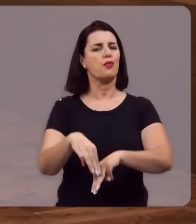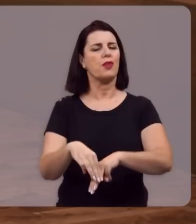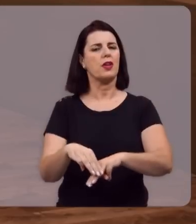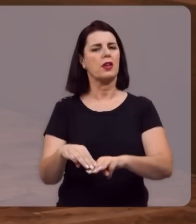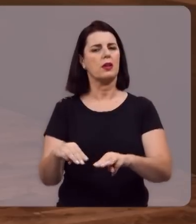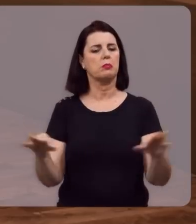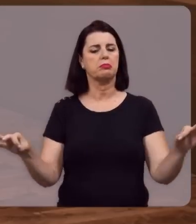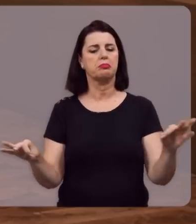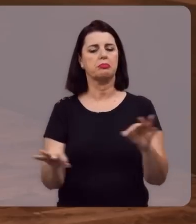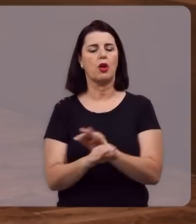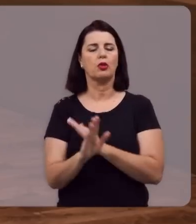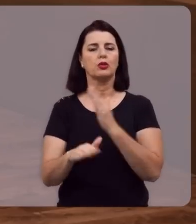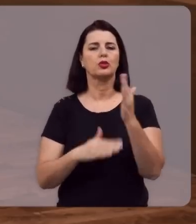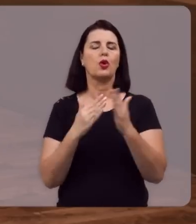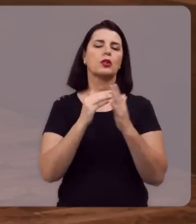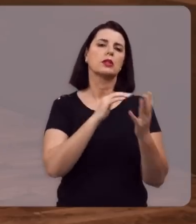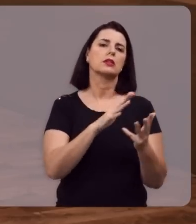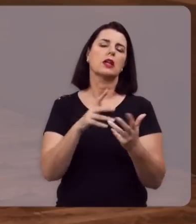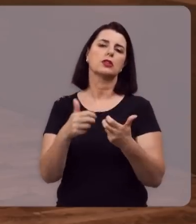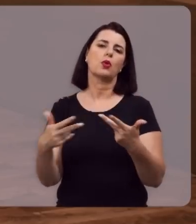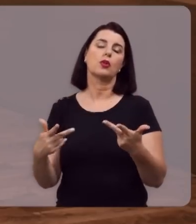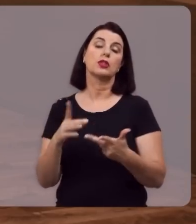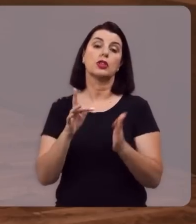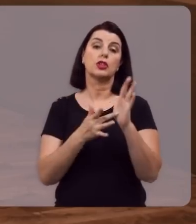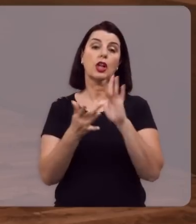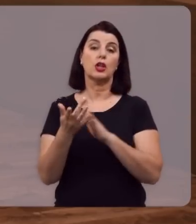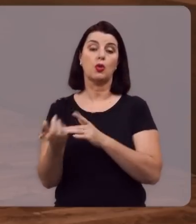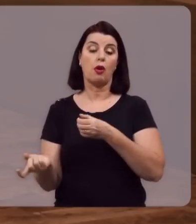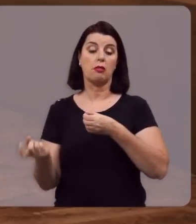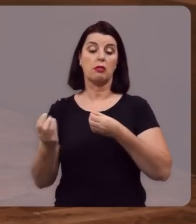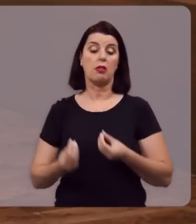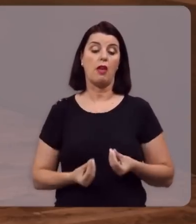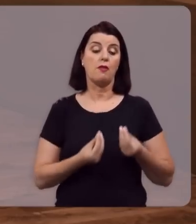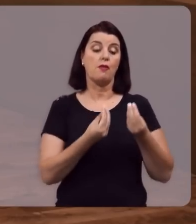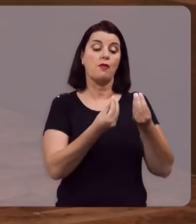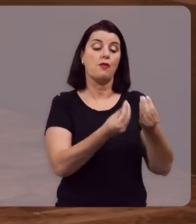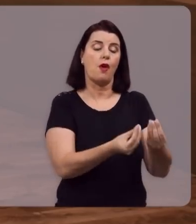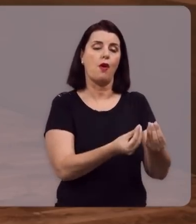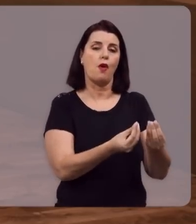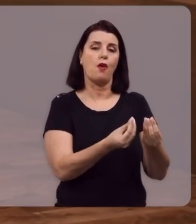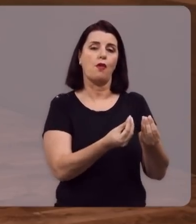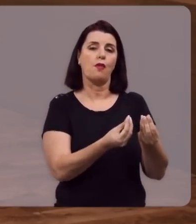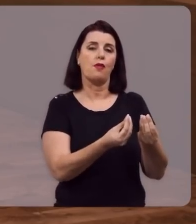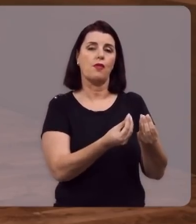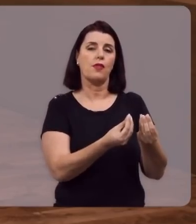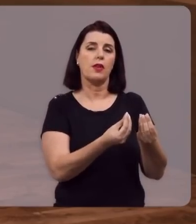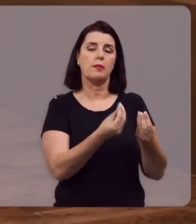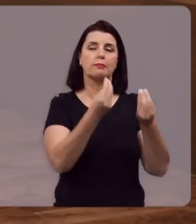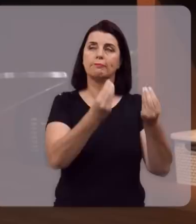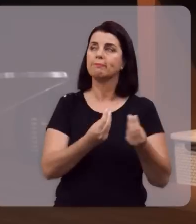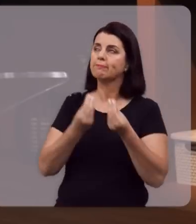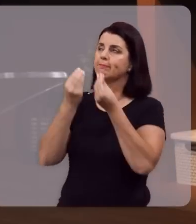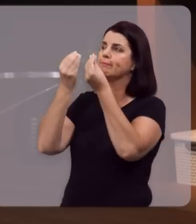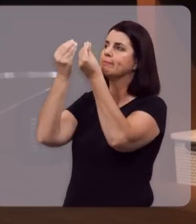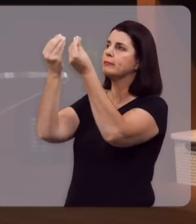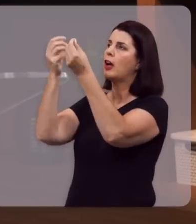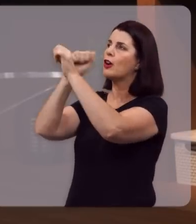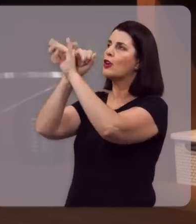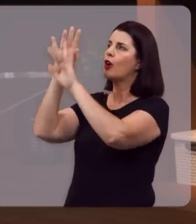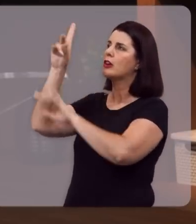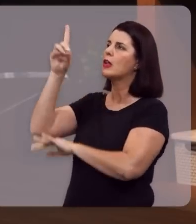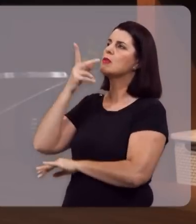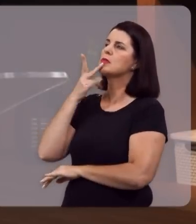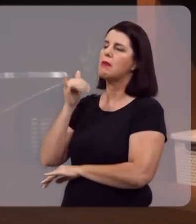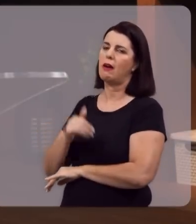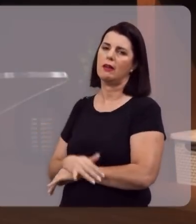fim, na consumação de todas as coisas, Jesus vai devolver toda a glória ao Pai. Que verdade